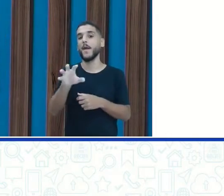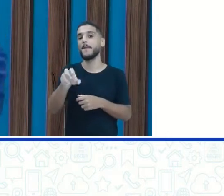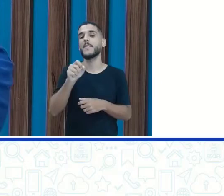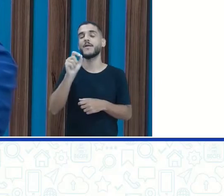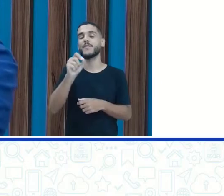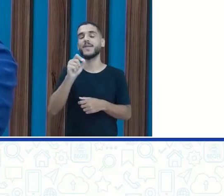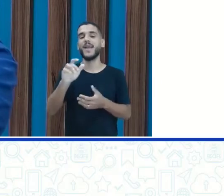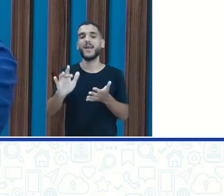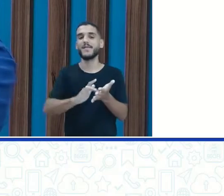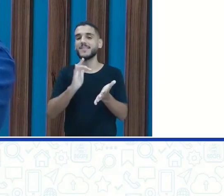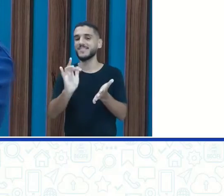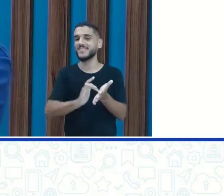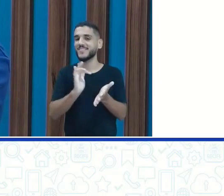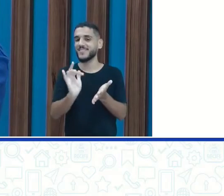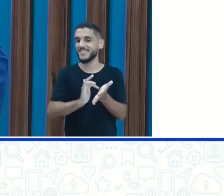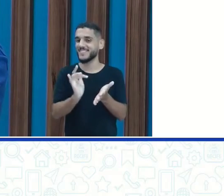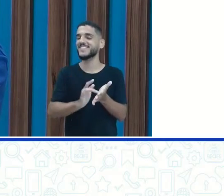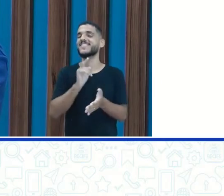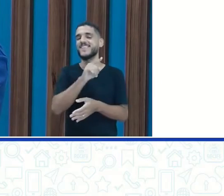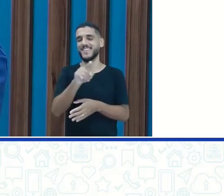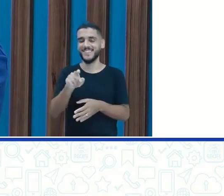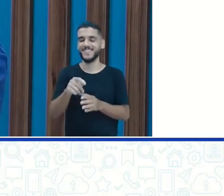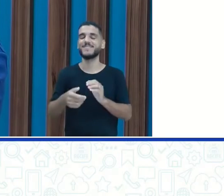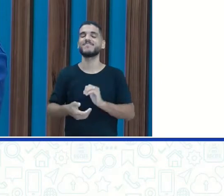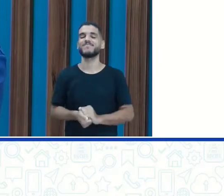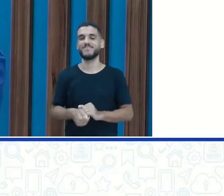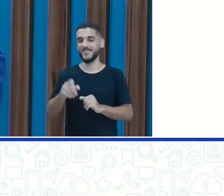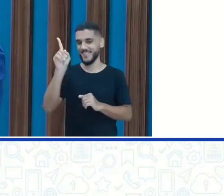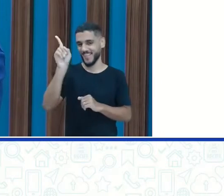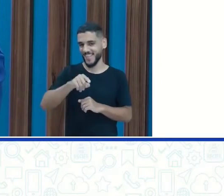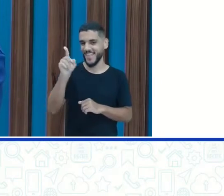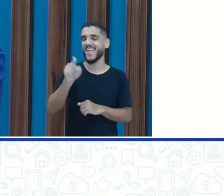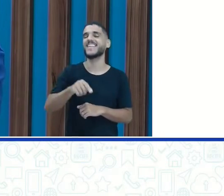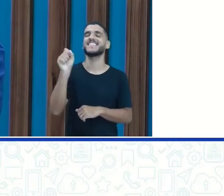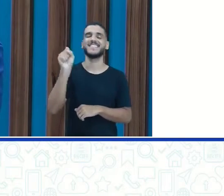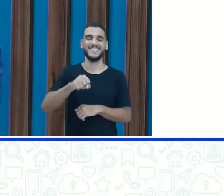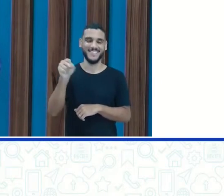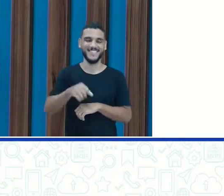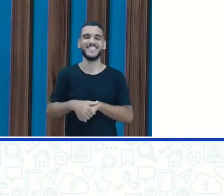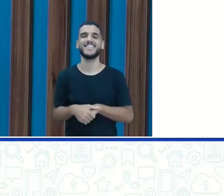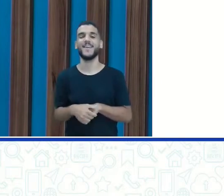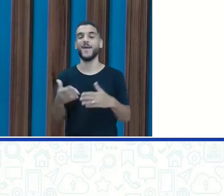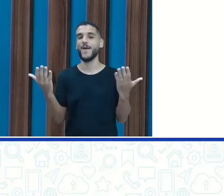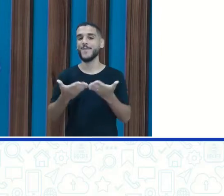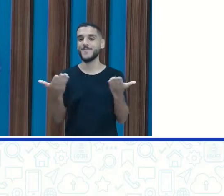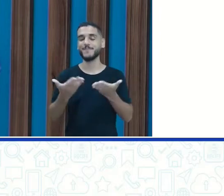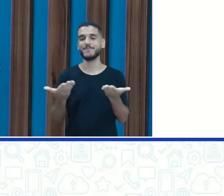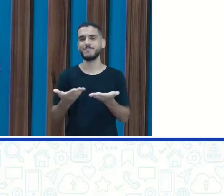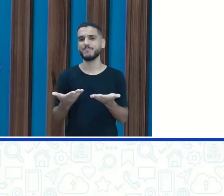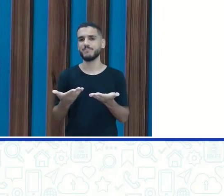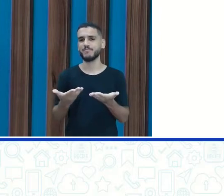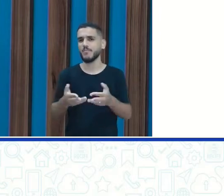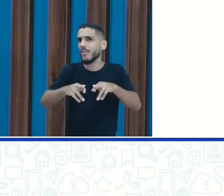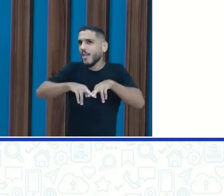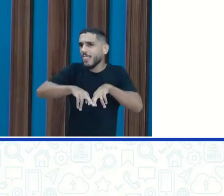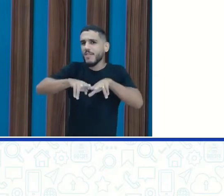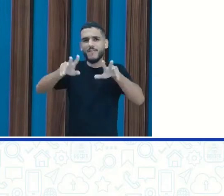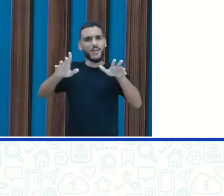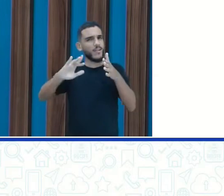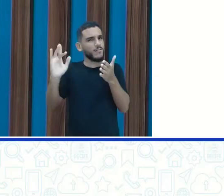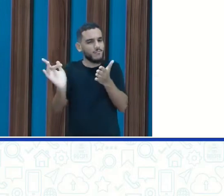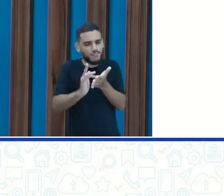o tablet de vocês. É, meu amor. Hoje a coisa vai ser bem